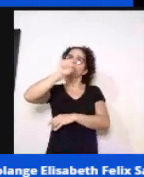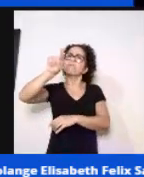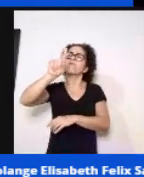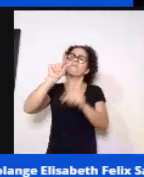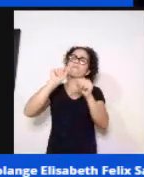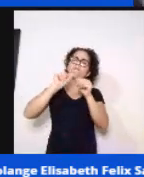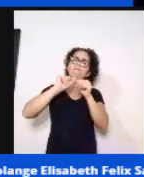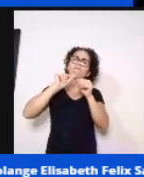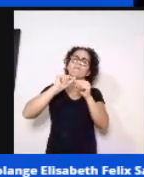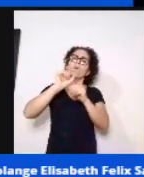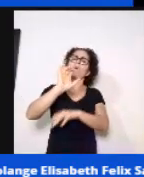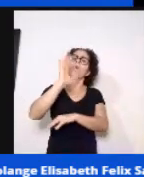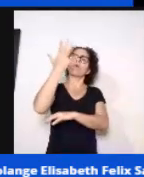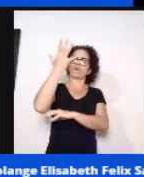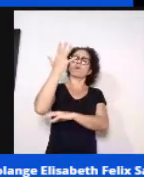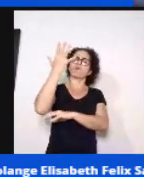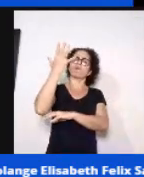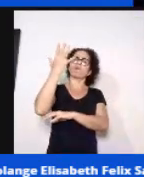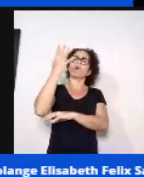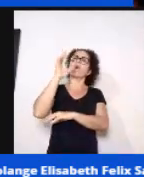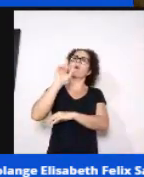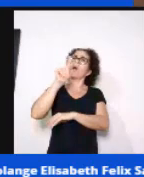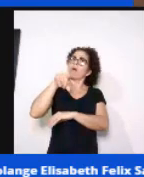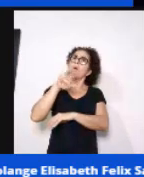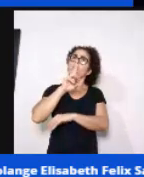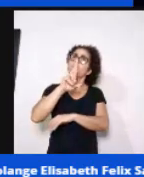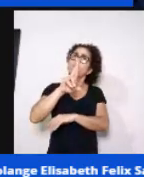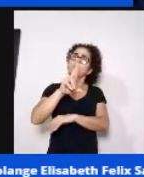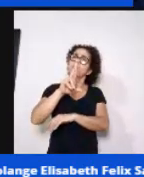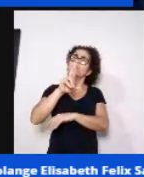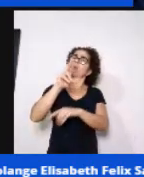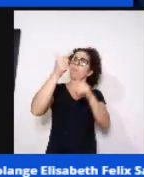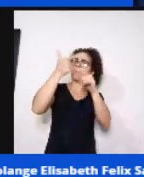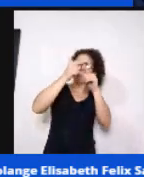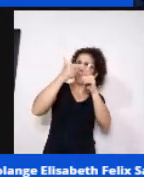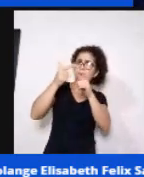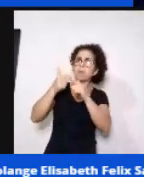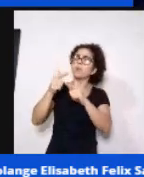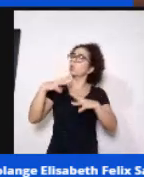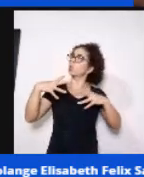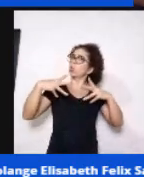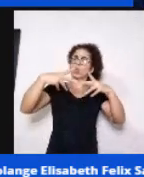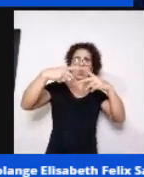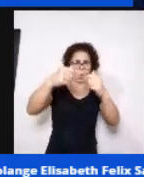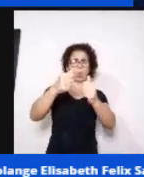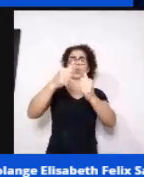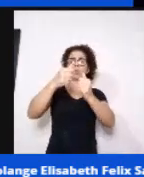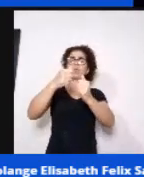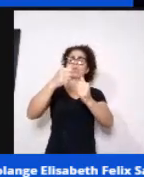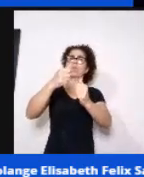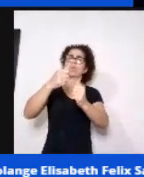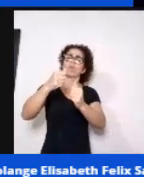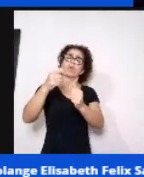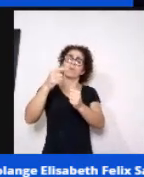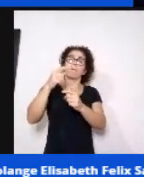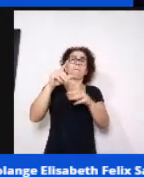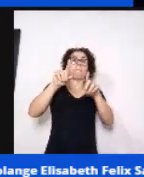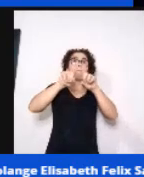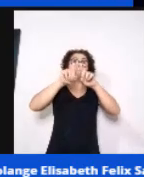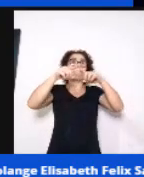aconteceu? Essa é a resposta. Passar por coisa ruim e boa, todos nós vamos. Agora, filtrar isso e devolver